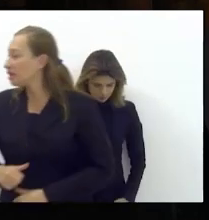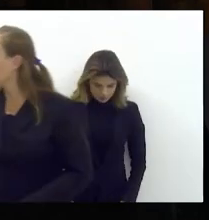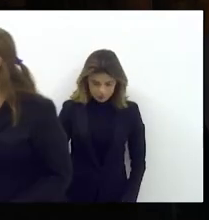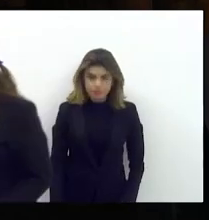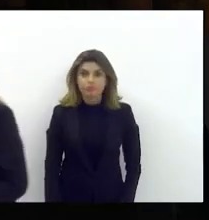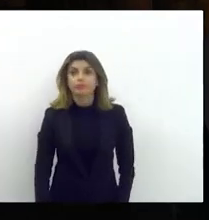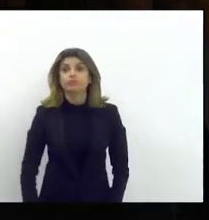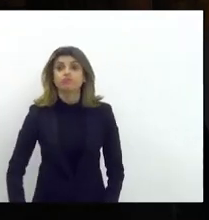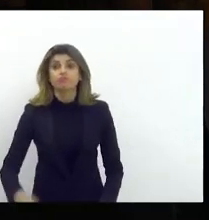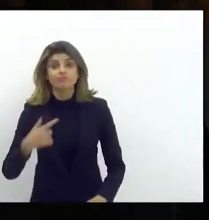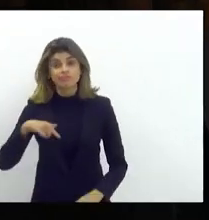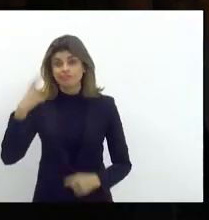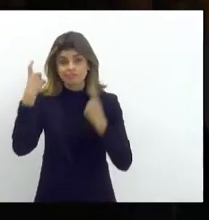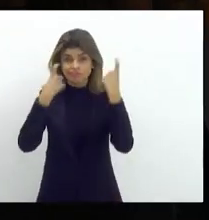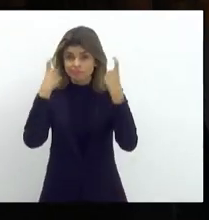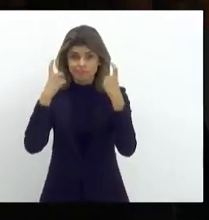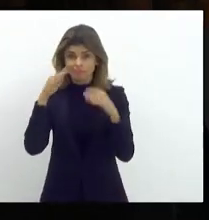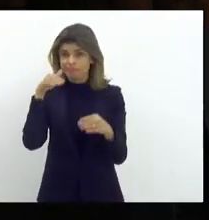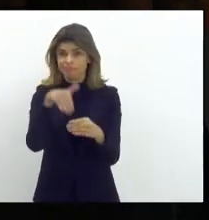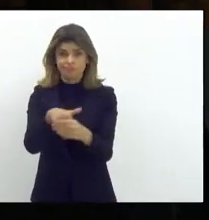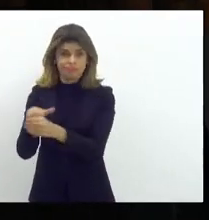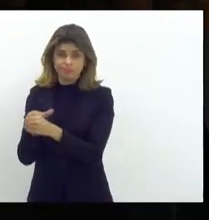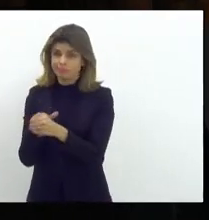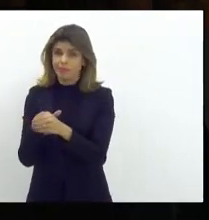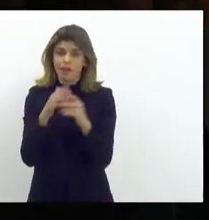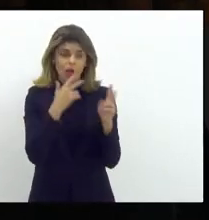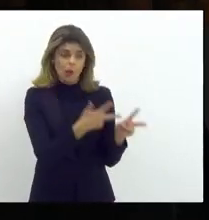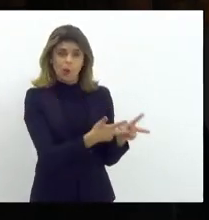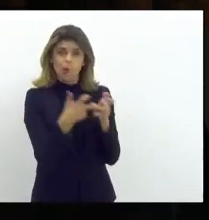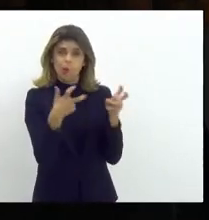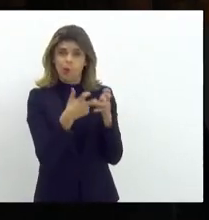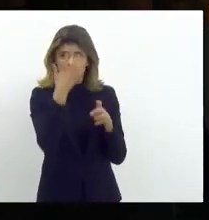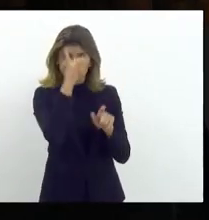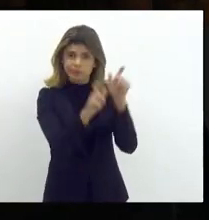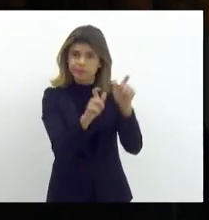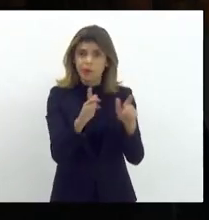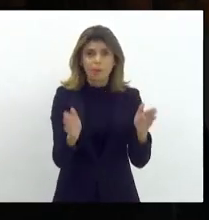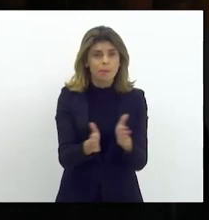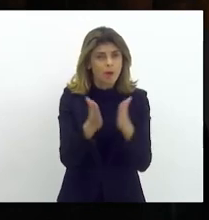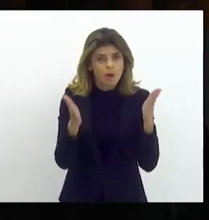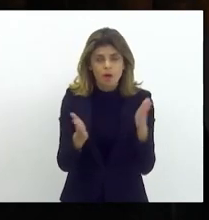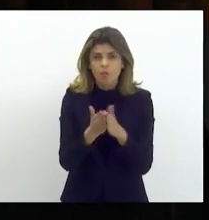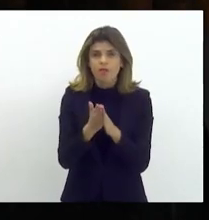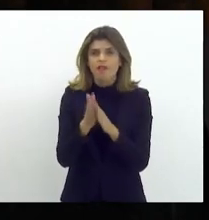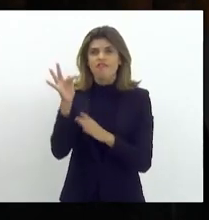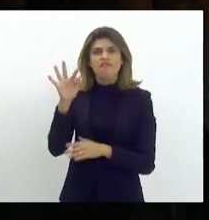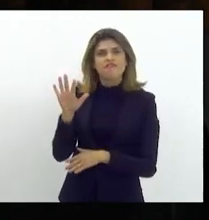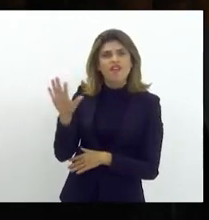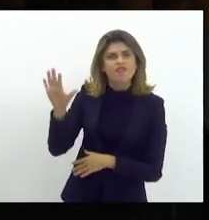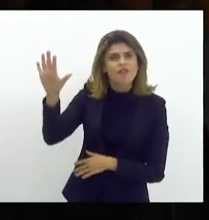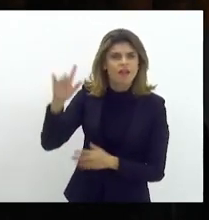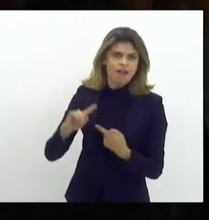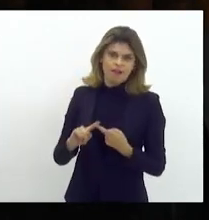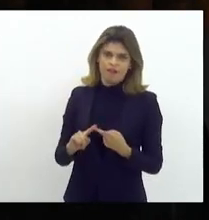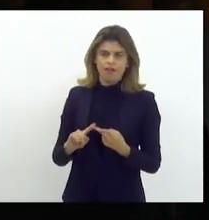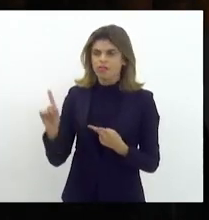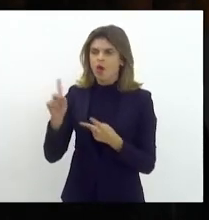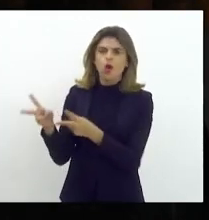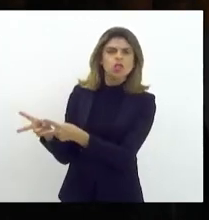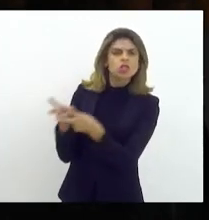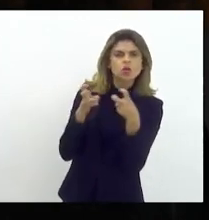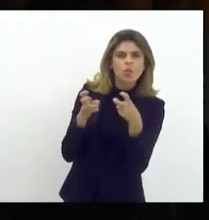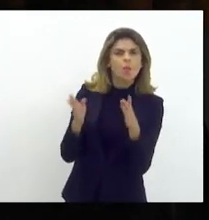a gente não explora miséria humana não explora favela não explora não explora